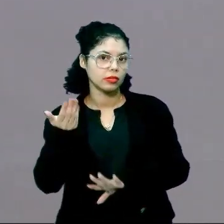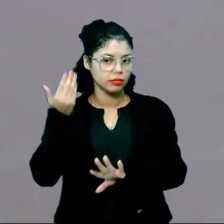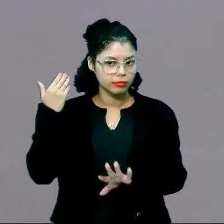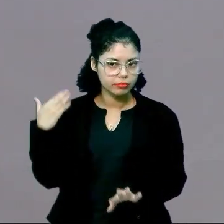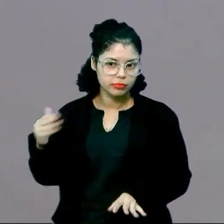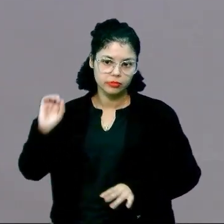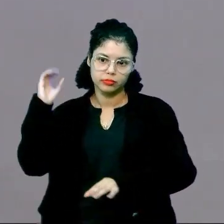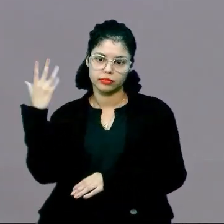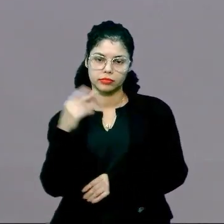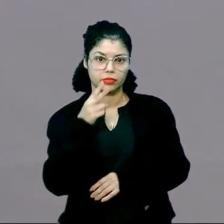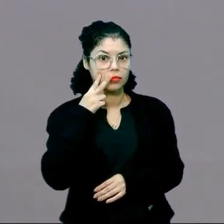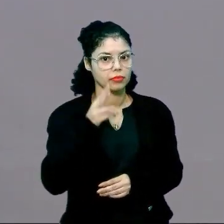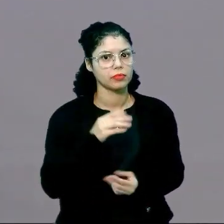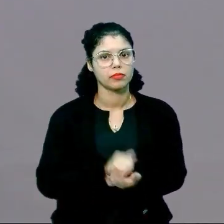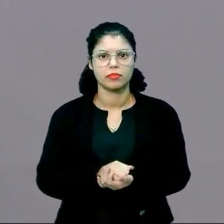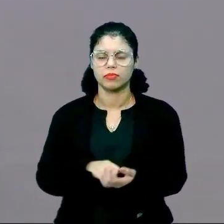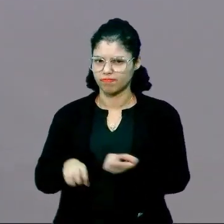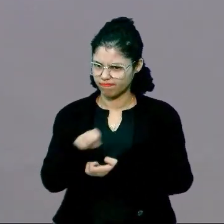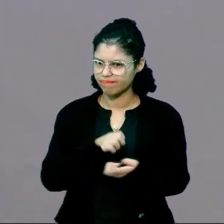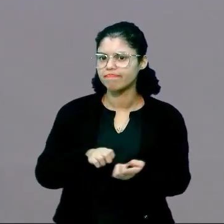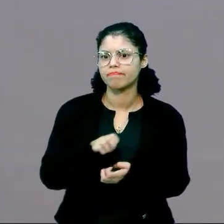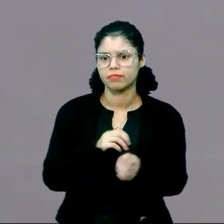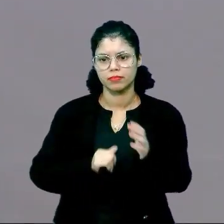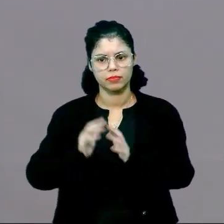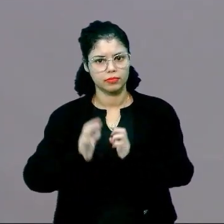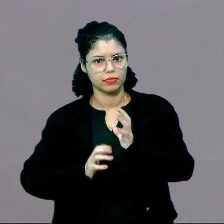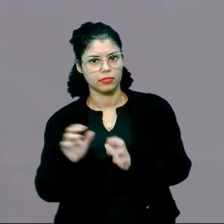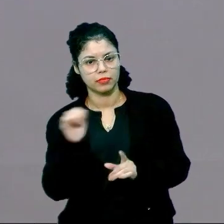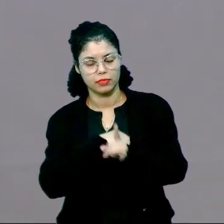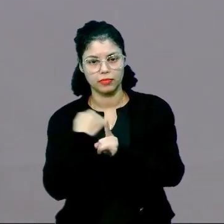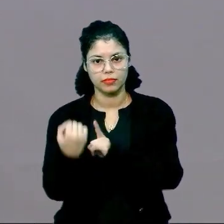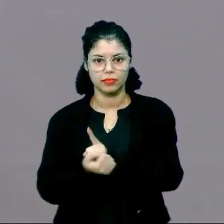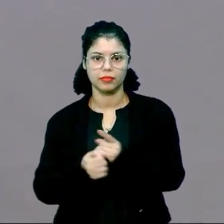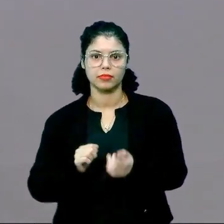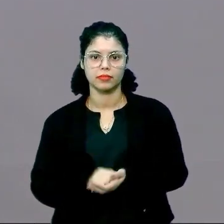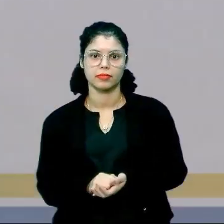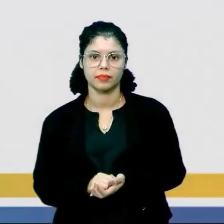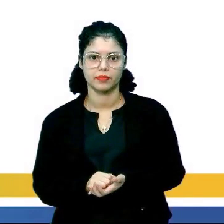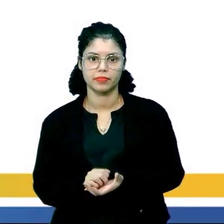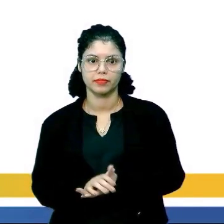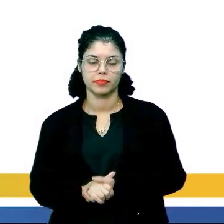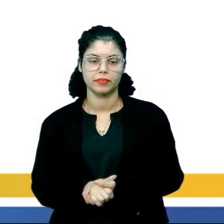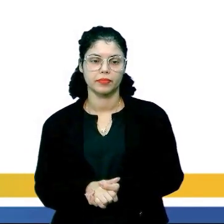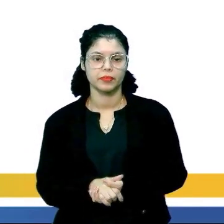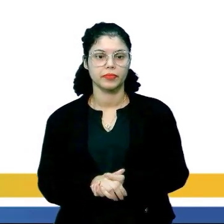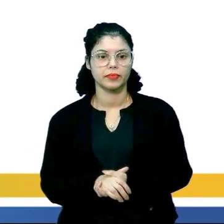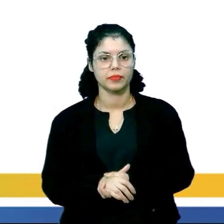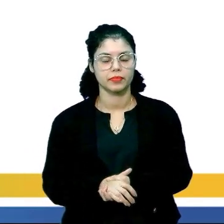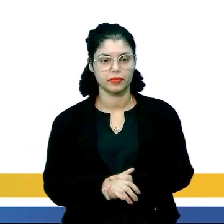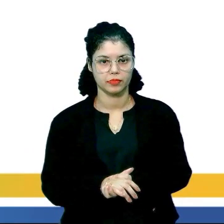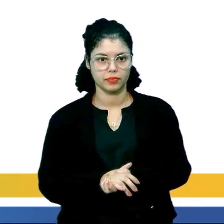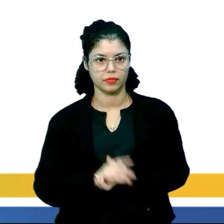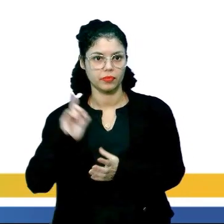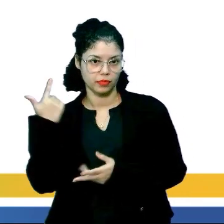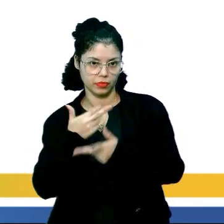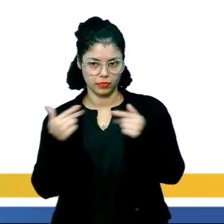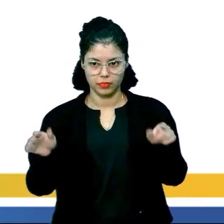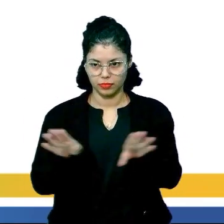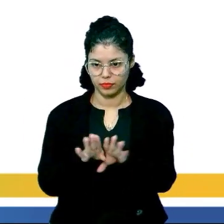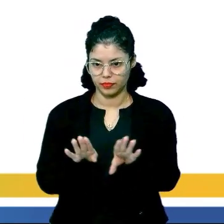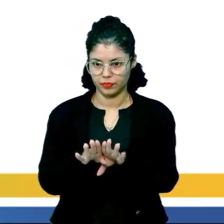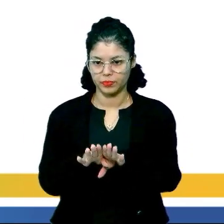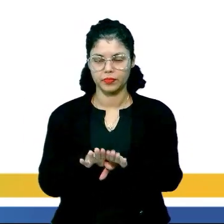tempo causou um reboliço muito grande na sociedade, por assim dizer. Agora, outra coisa também